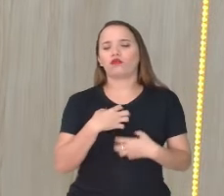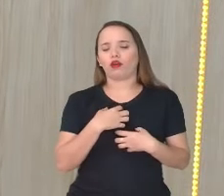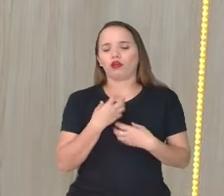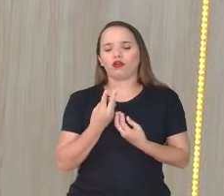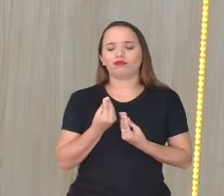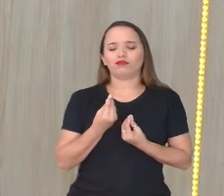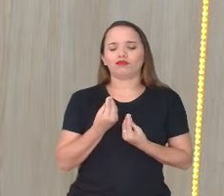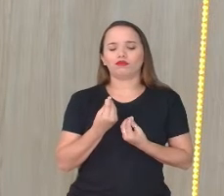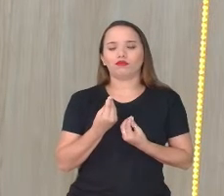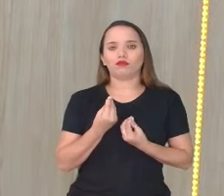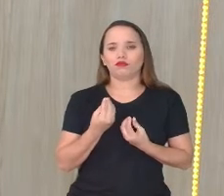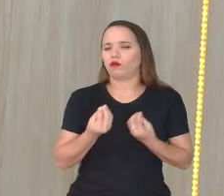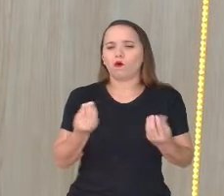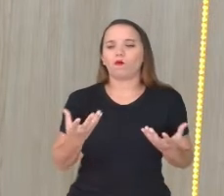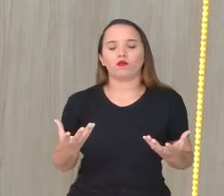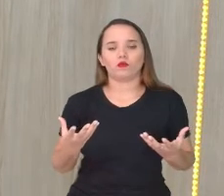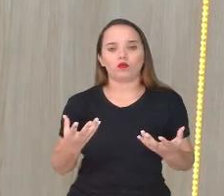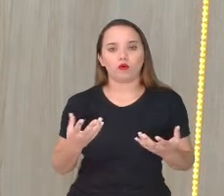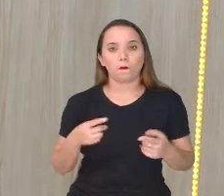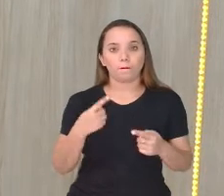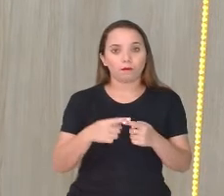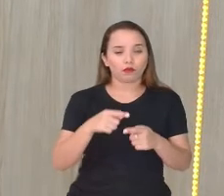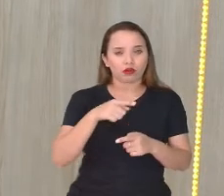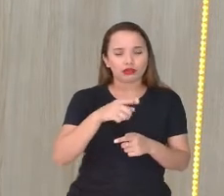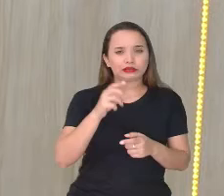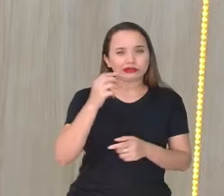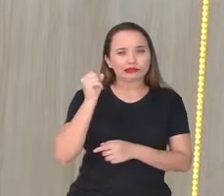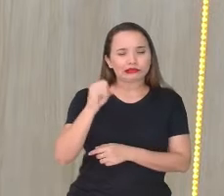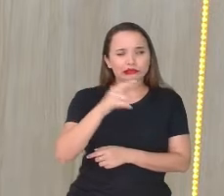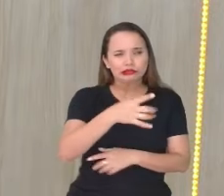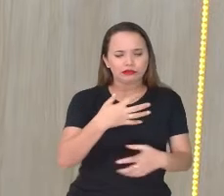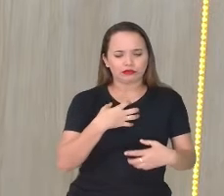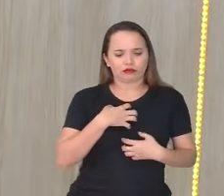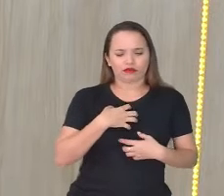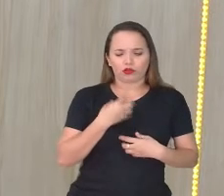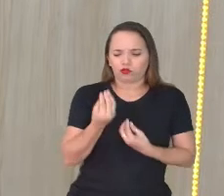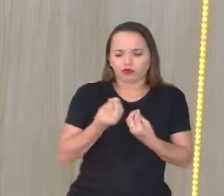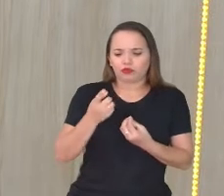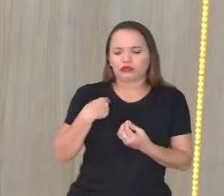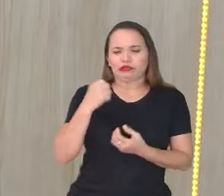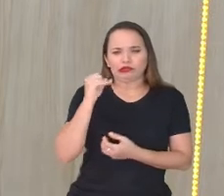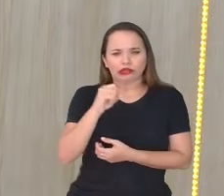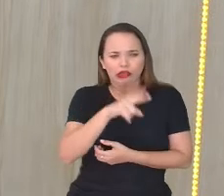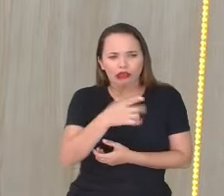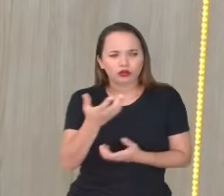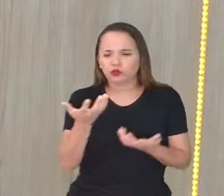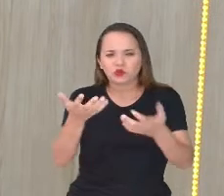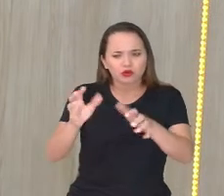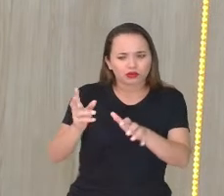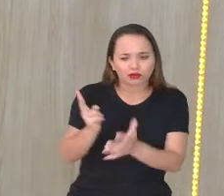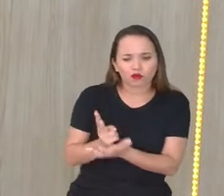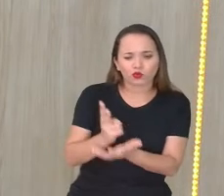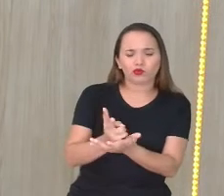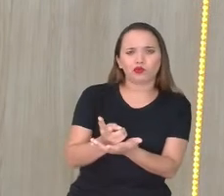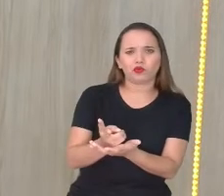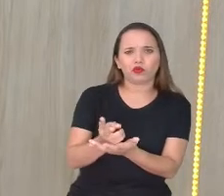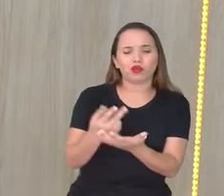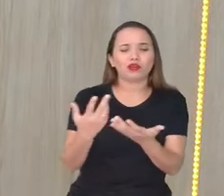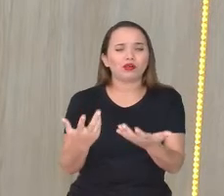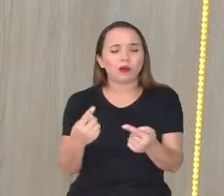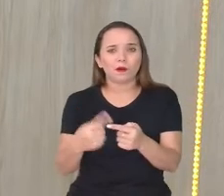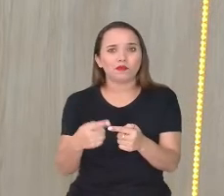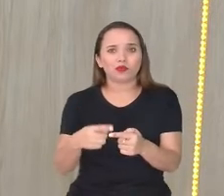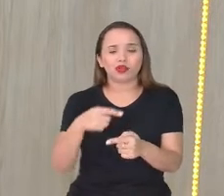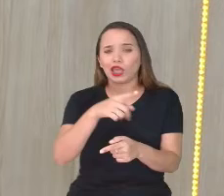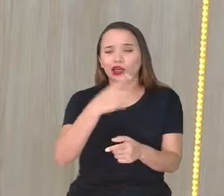Será que ele vai querer continuar, permanecer na sala de aula se tudo que é passado para ele, ele não consegue